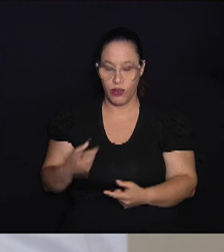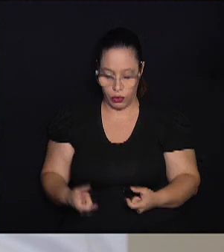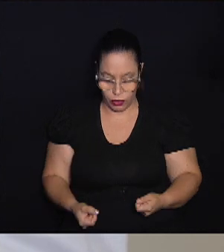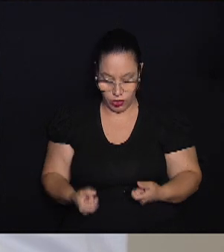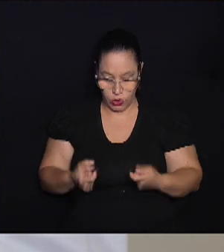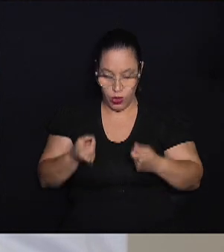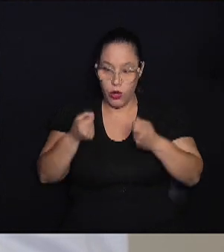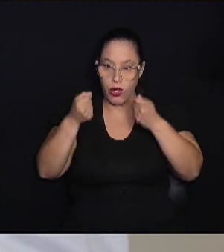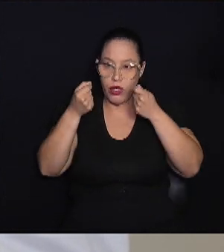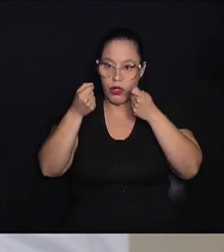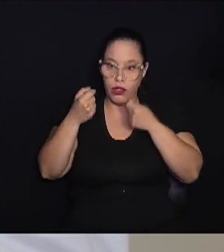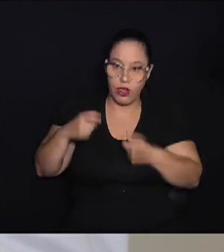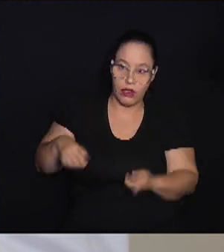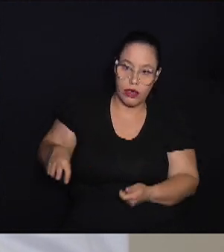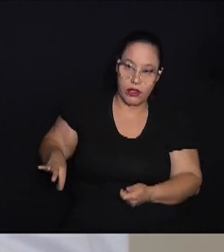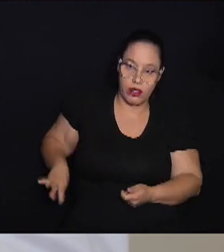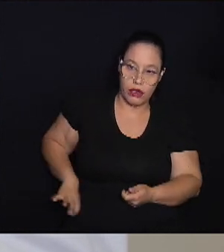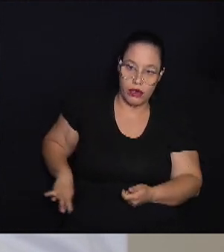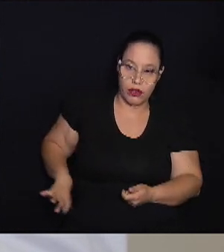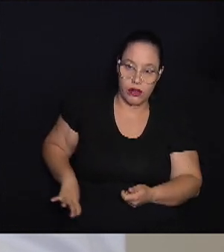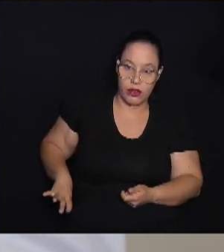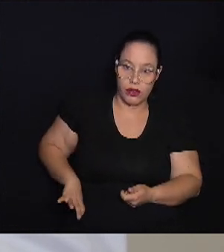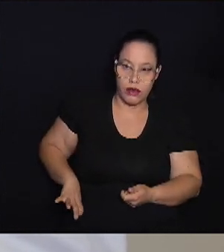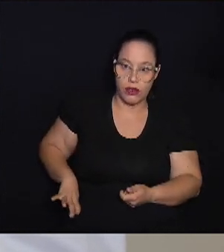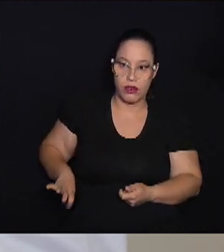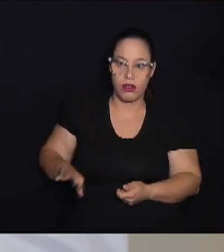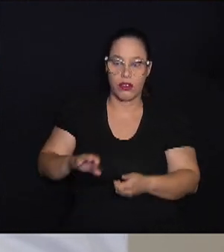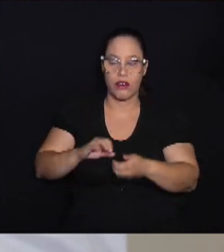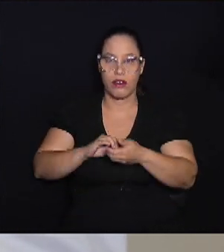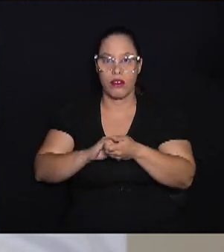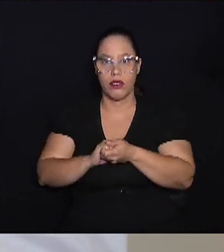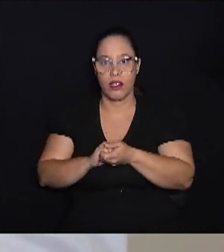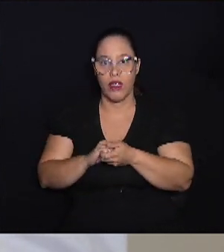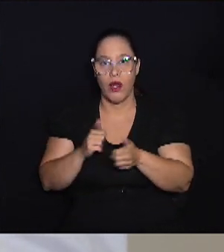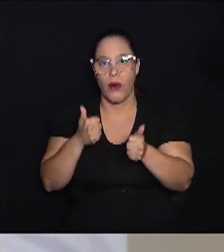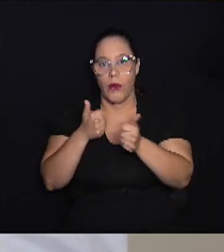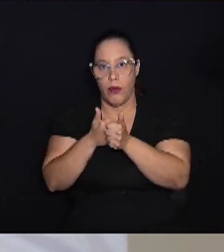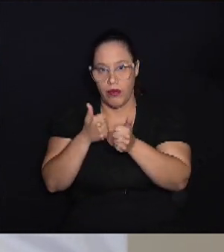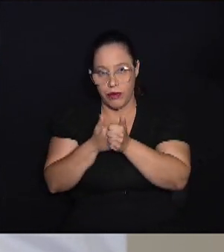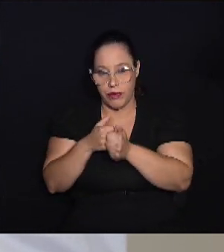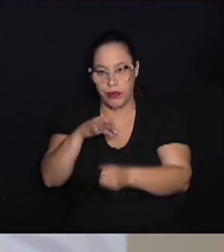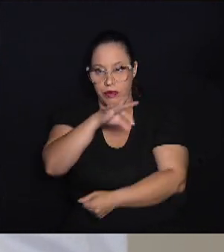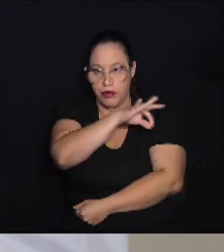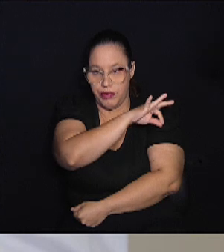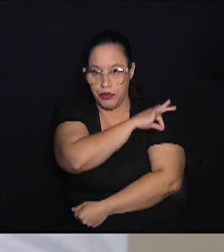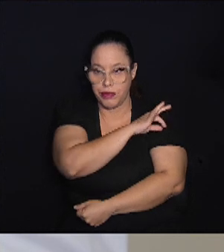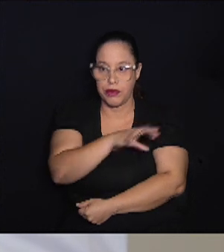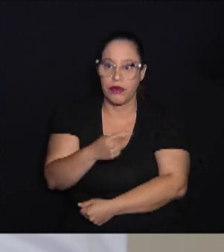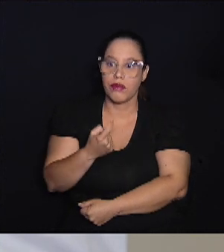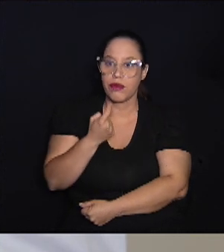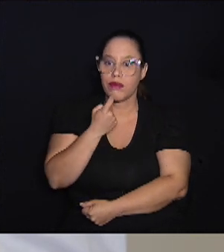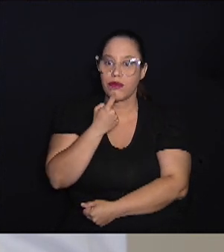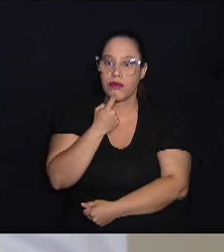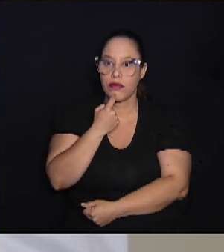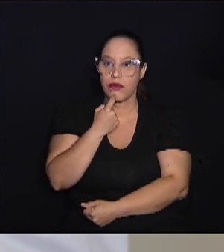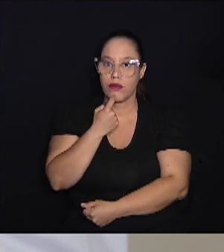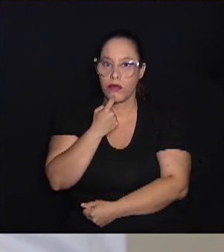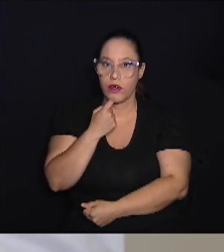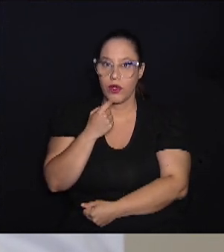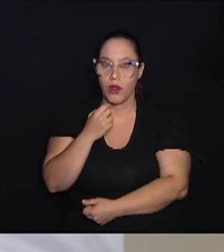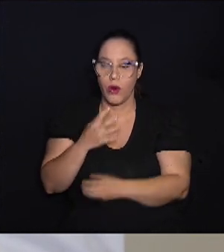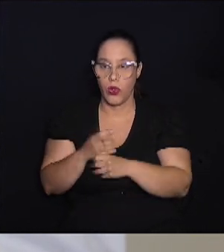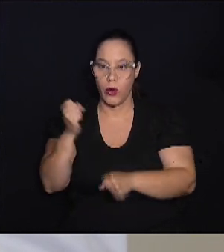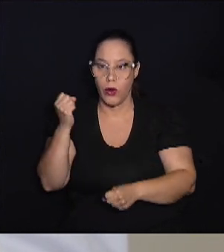fígado. Lembrando que o Centro de Oncologia ainda tem a parceria com a Prefeitura Municipal de Campinas, o